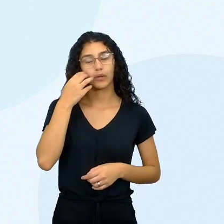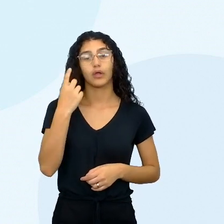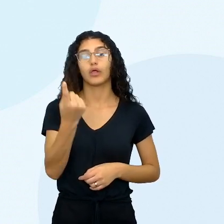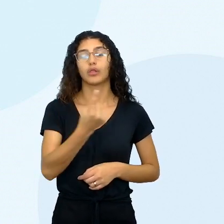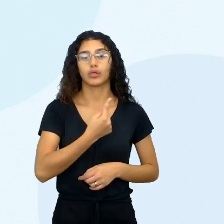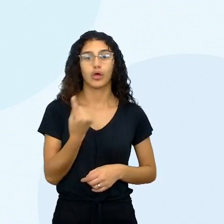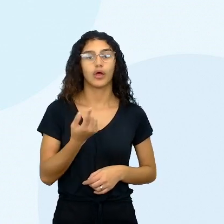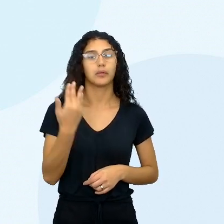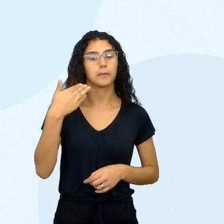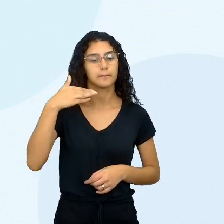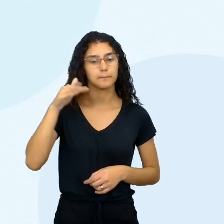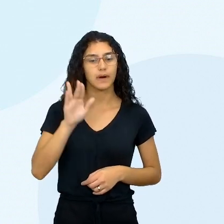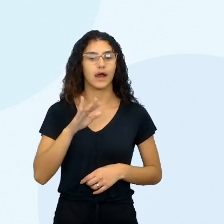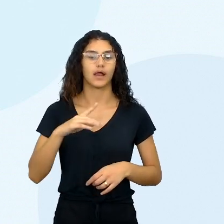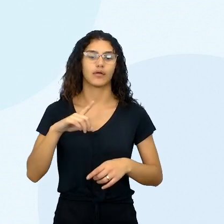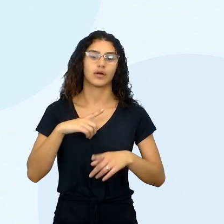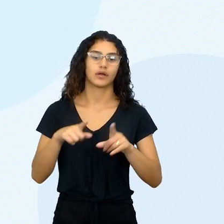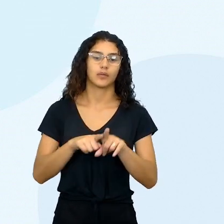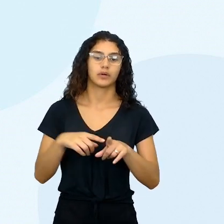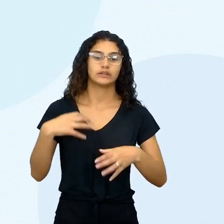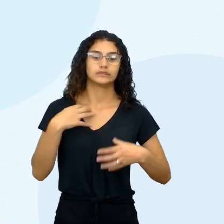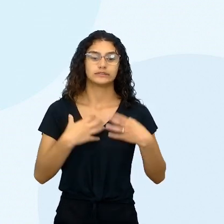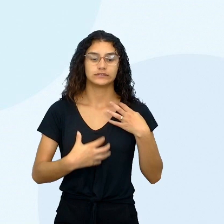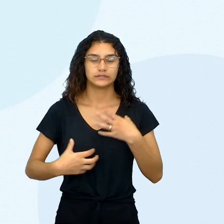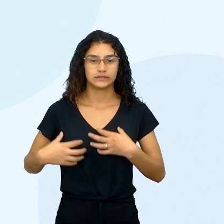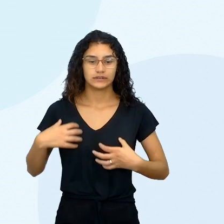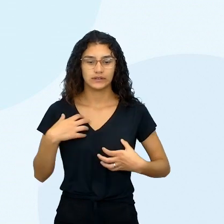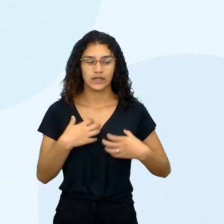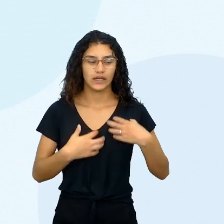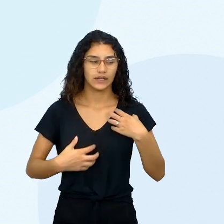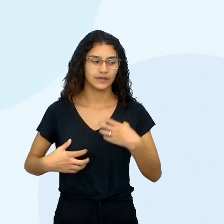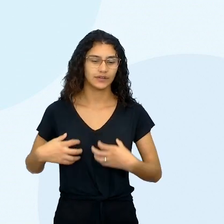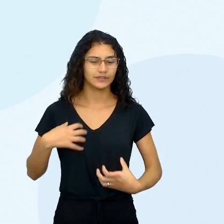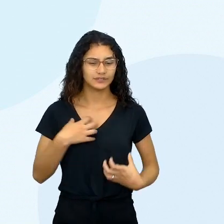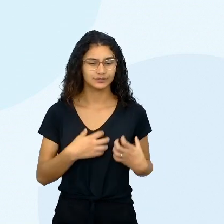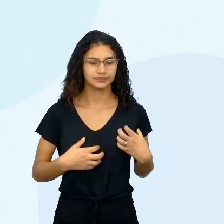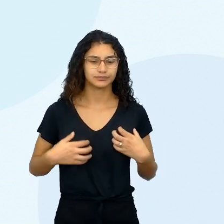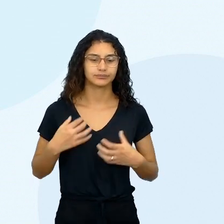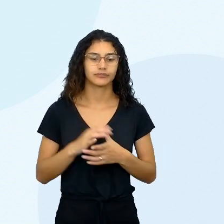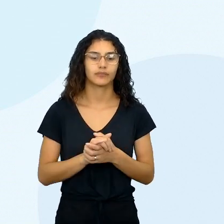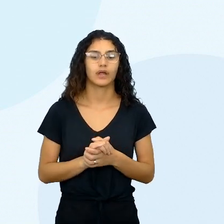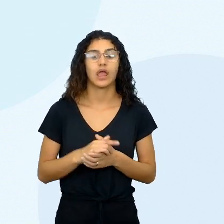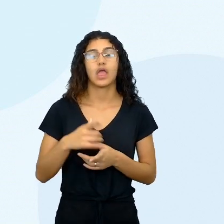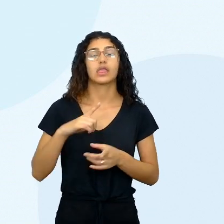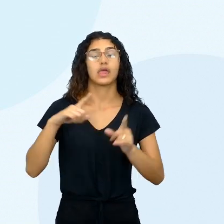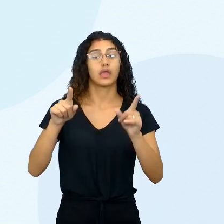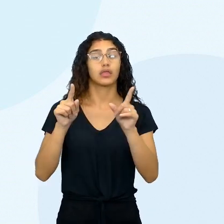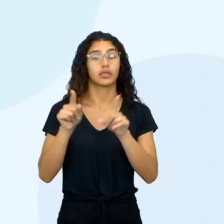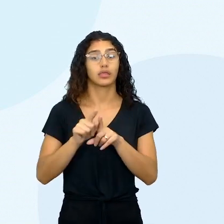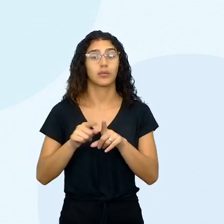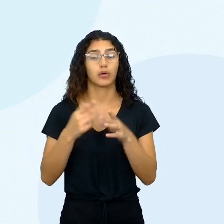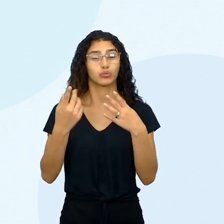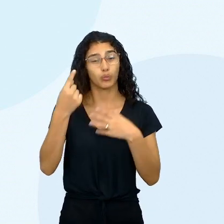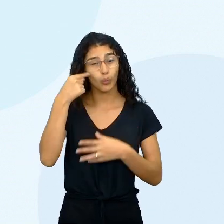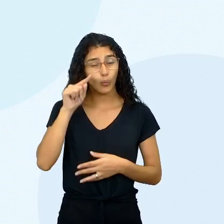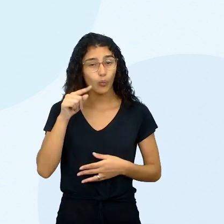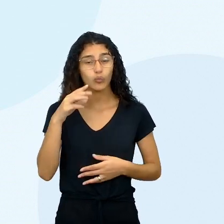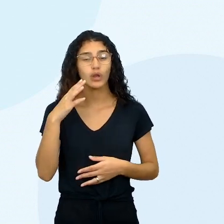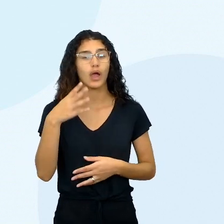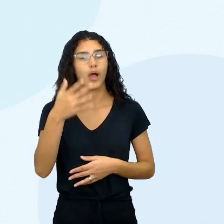cada vez mais vivendo numa era de ansiedade, de incertezas, que leva muitas pessoas a um